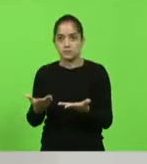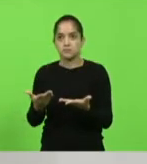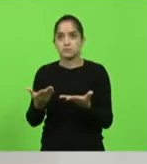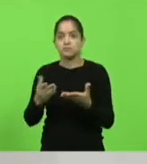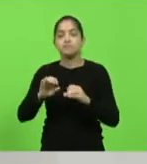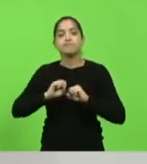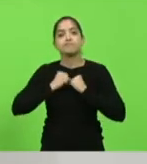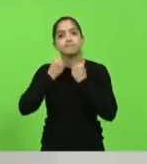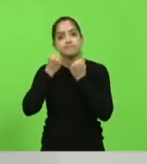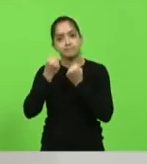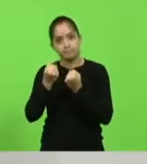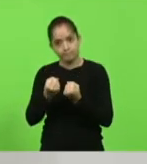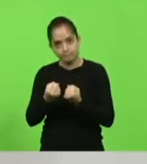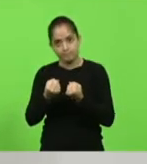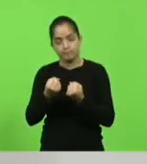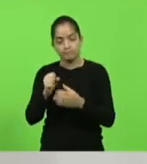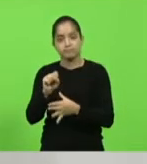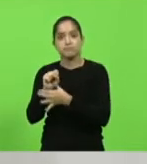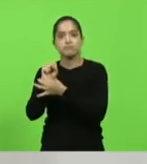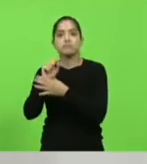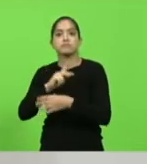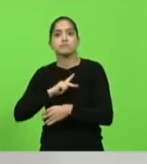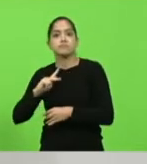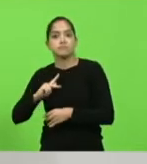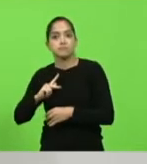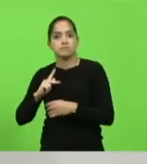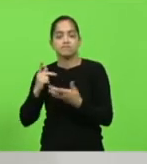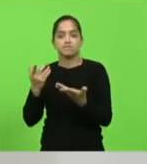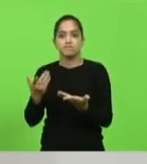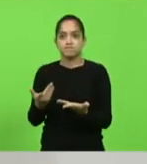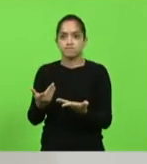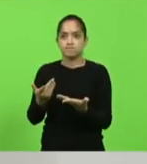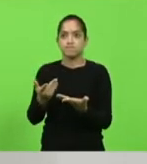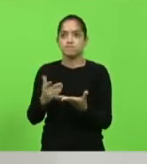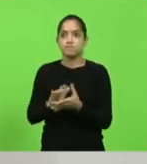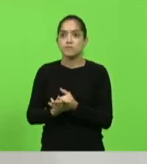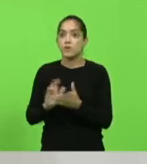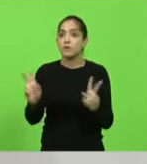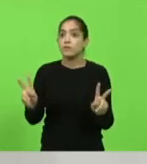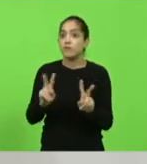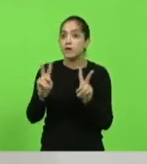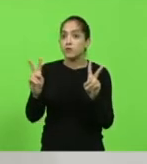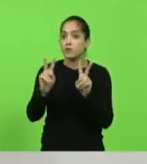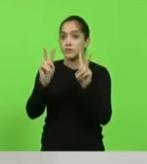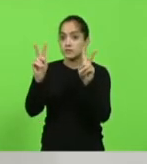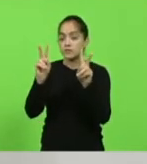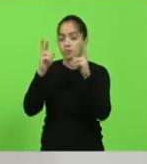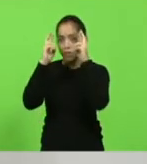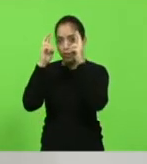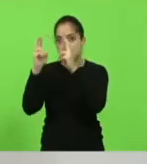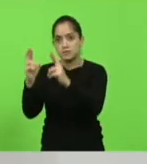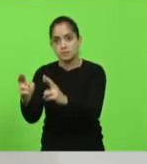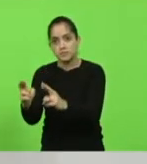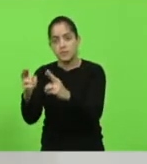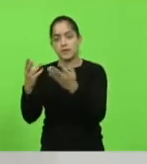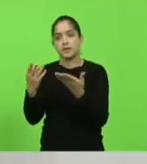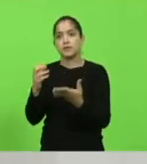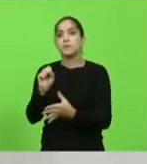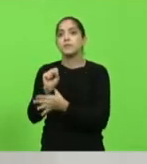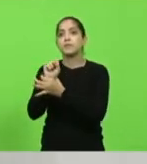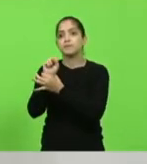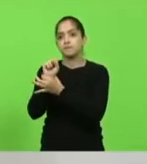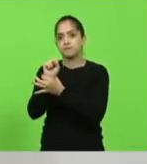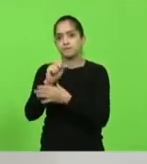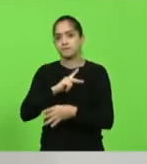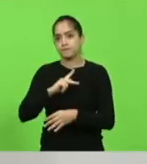em defesa da segurança e da valorização do respeito pela Segurança